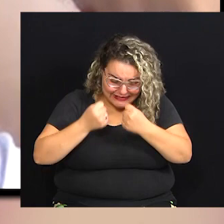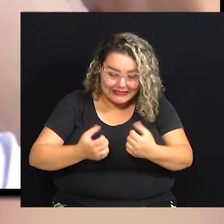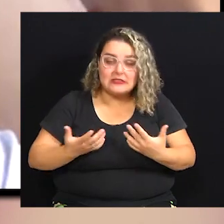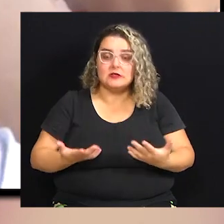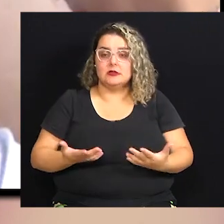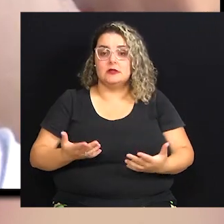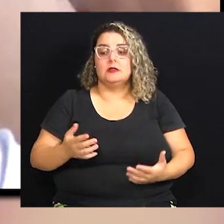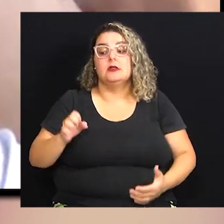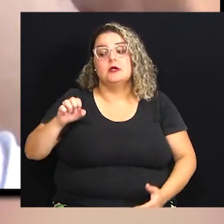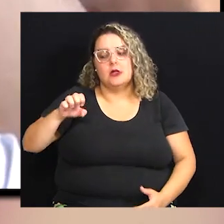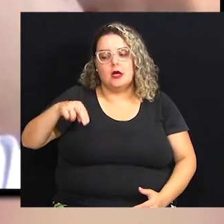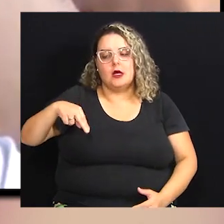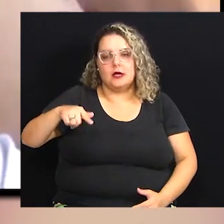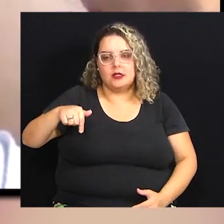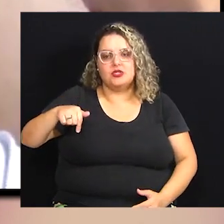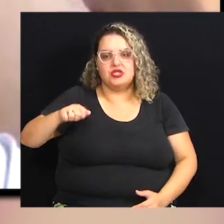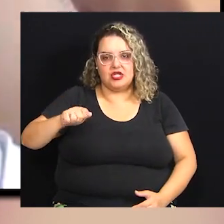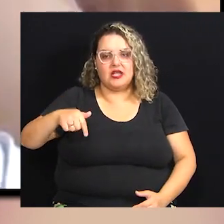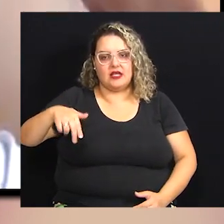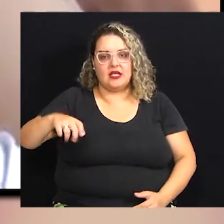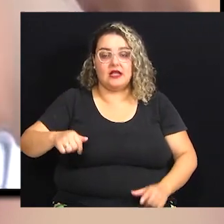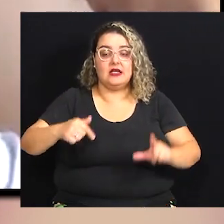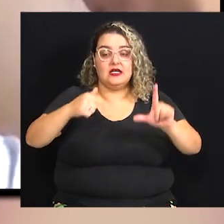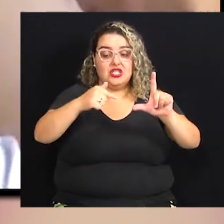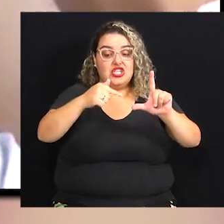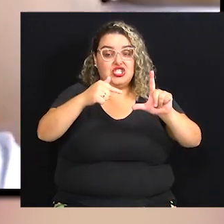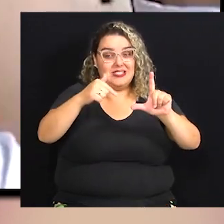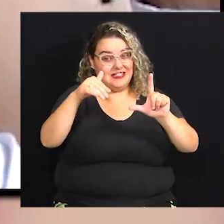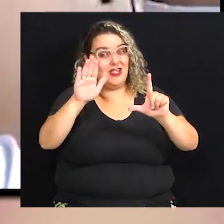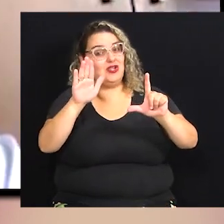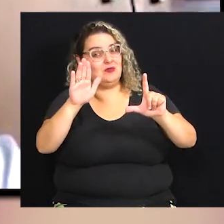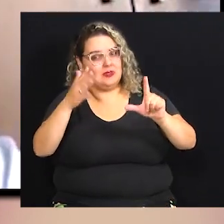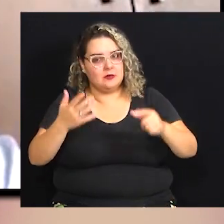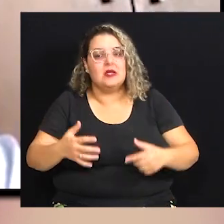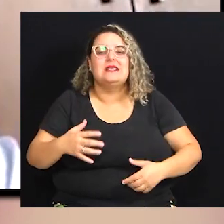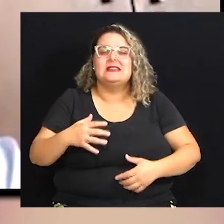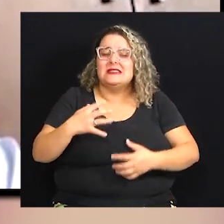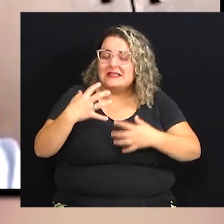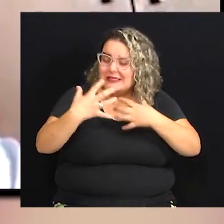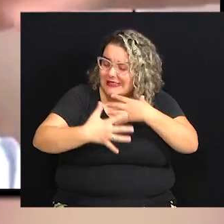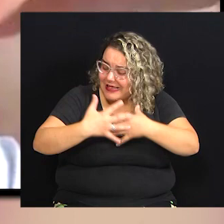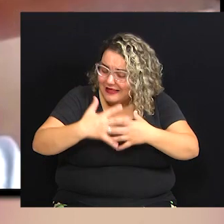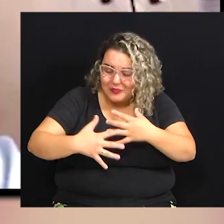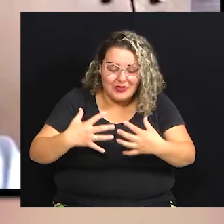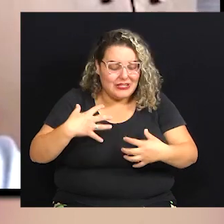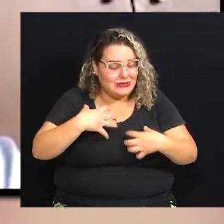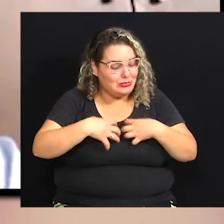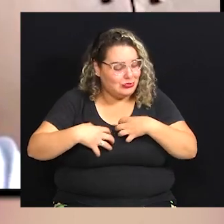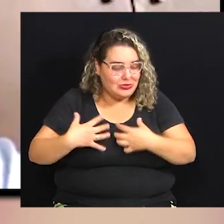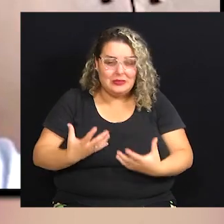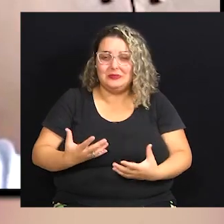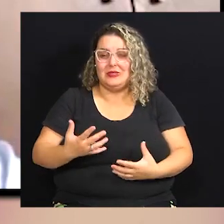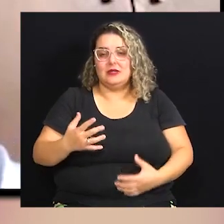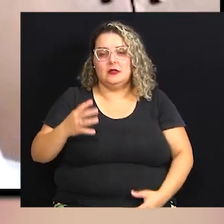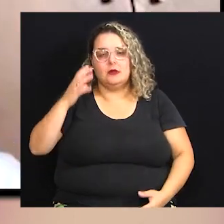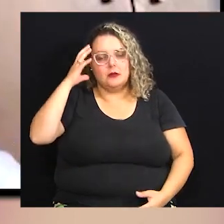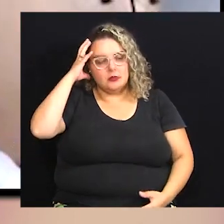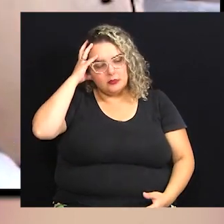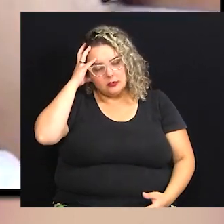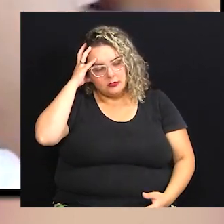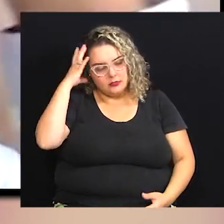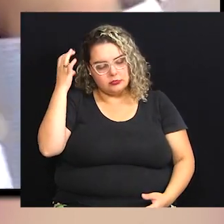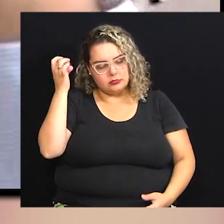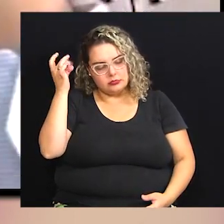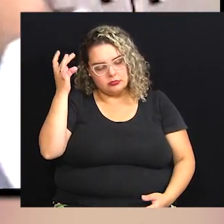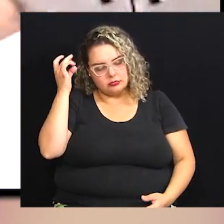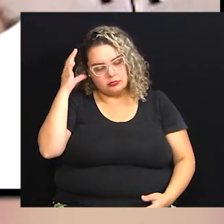intensa. Em geral, a enxaqueca está ali de 7 para frente, então é uma dor forte, que incomoda de fato. Muitas vezes é uma dor que dói só de um